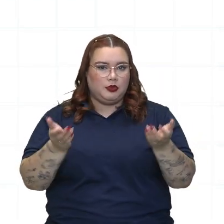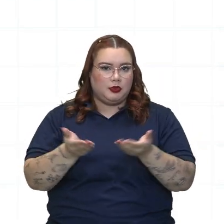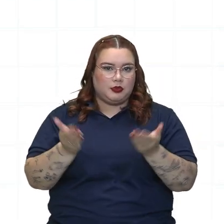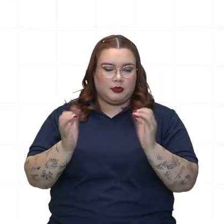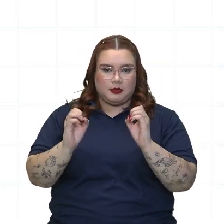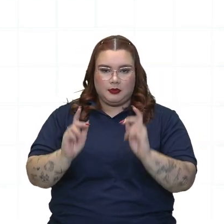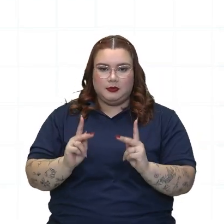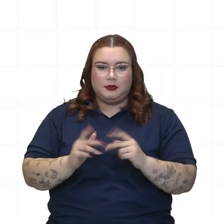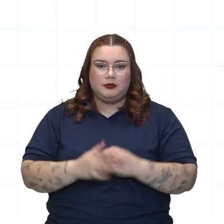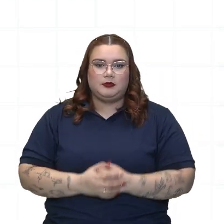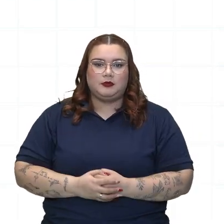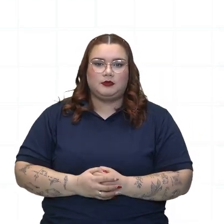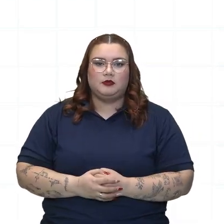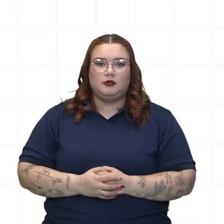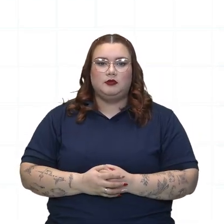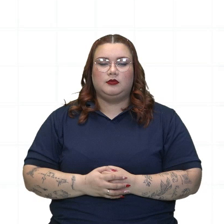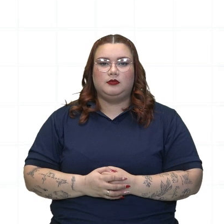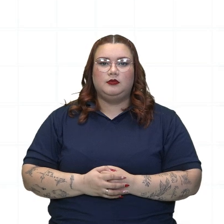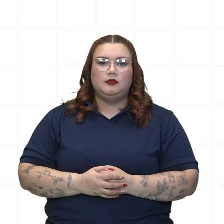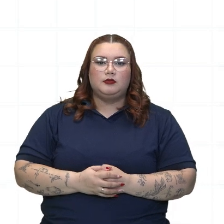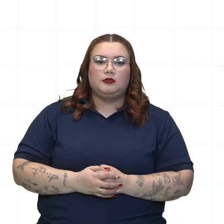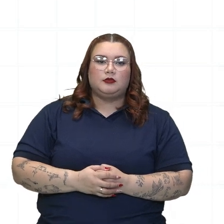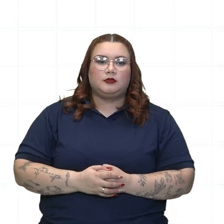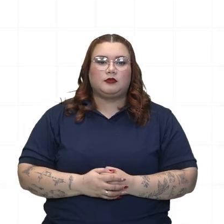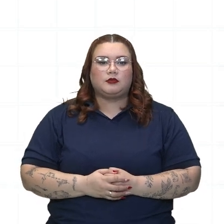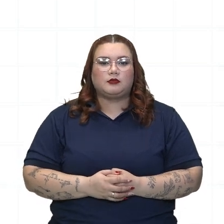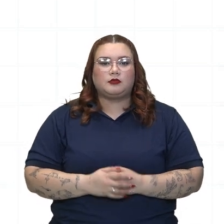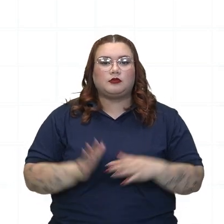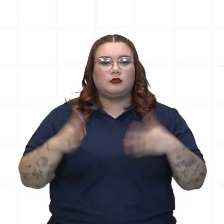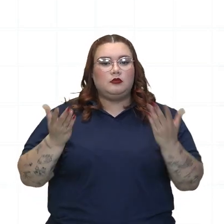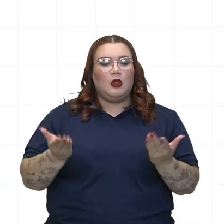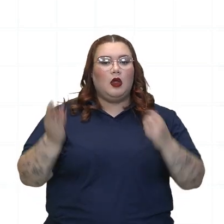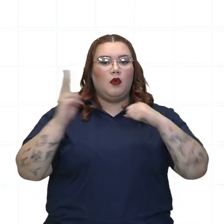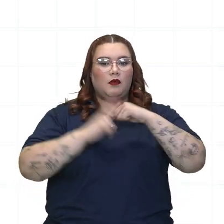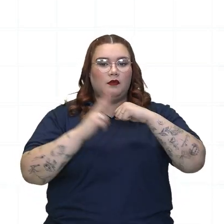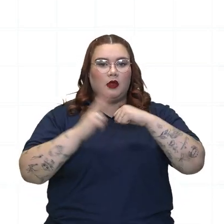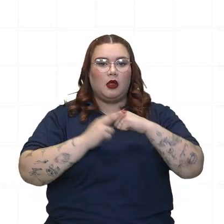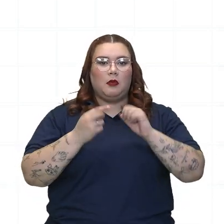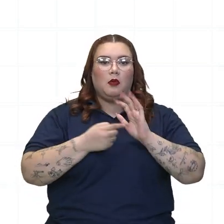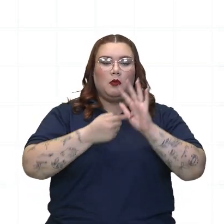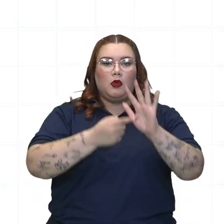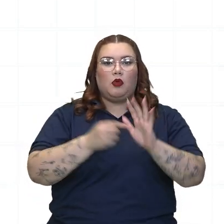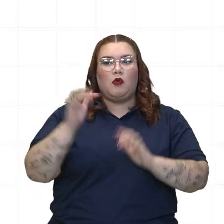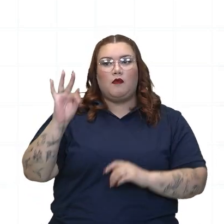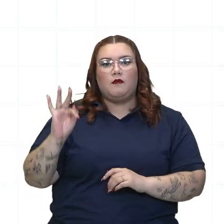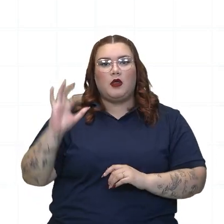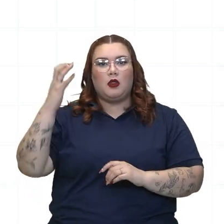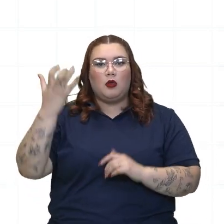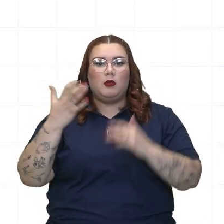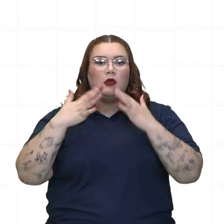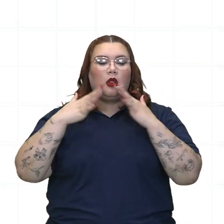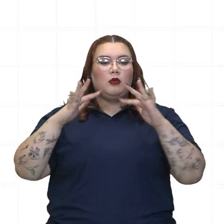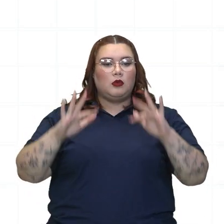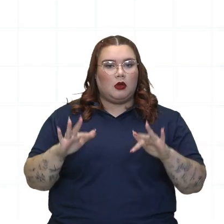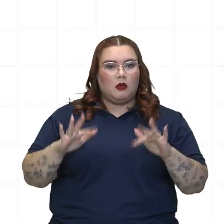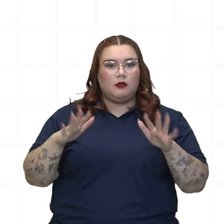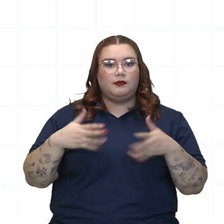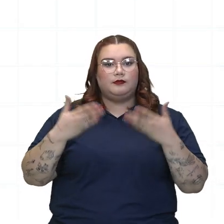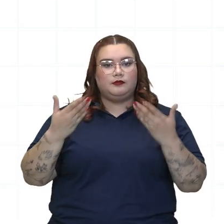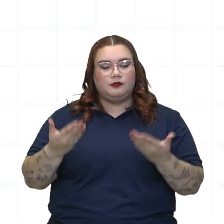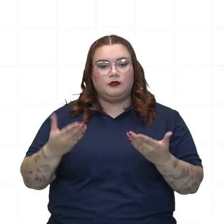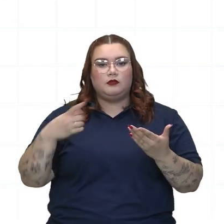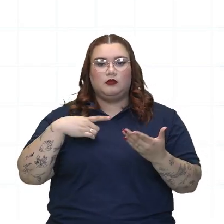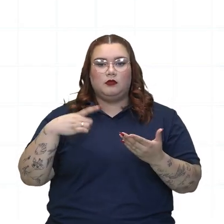Então, nota o seguinte, é o caso do verbo que indica fenômeno natural, então eu